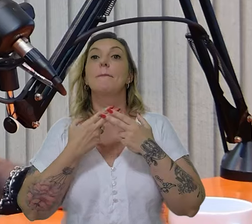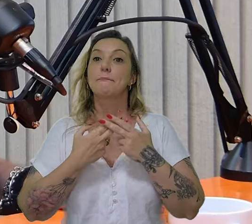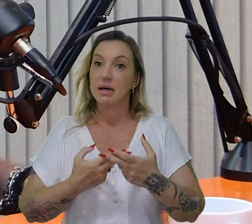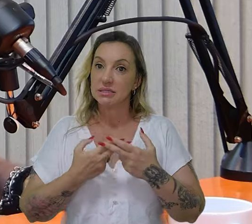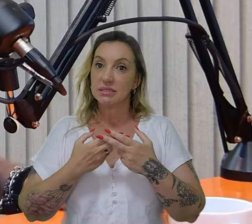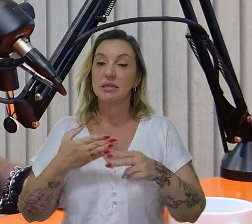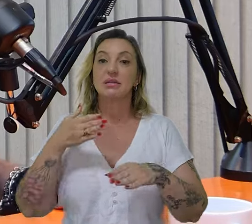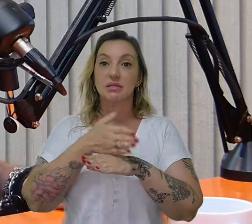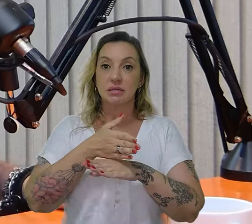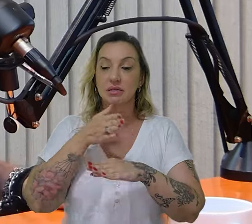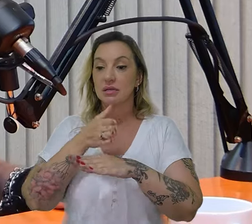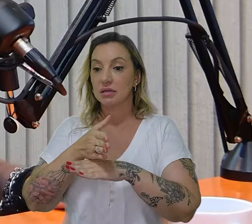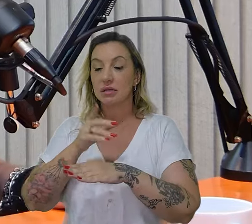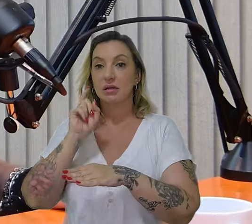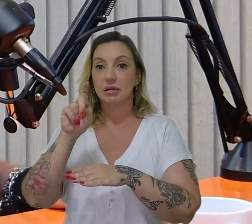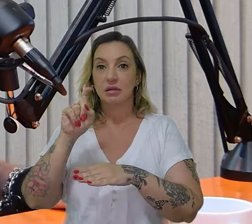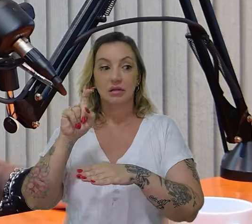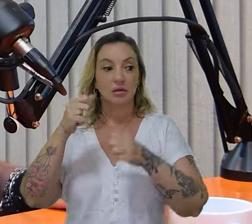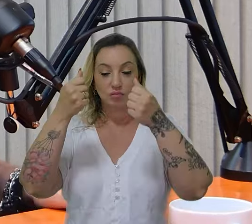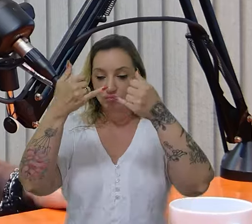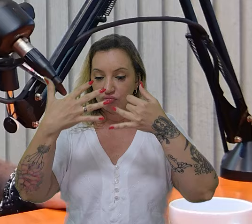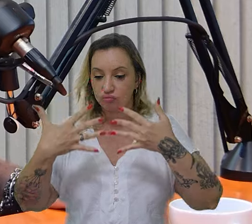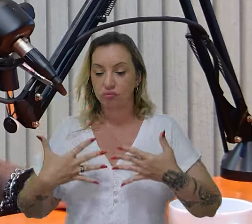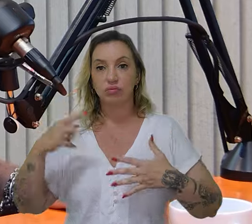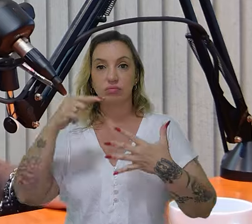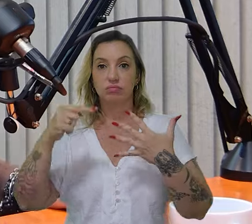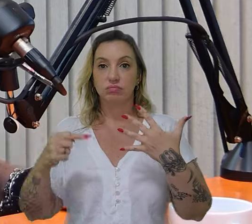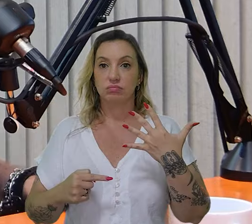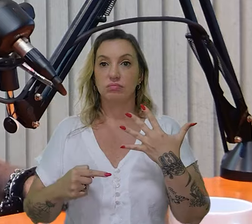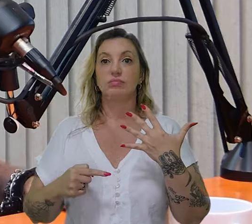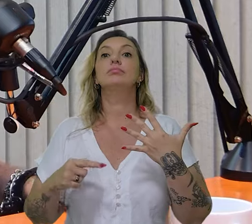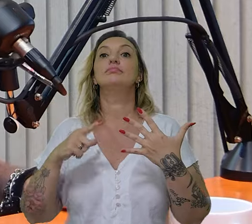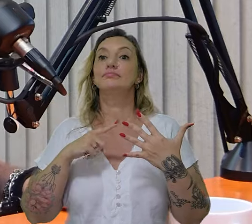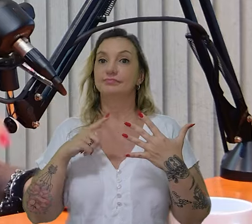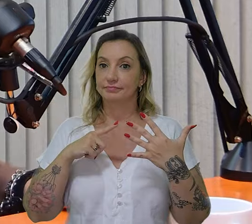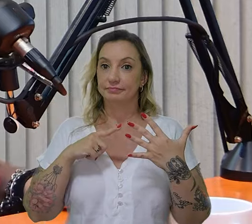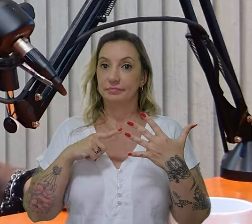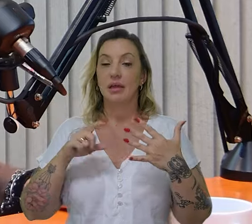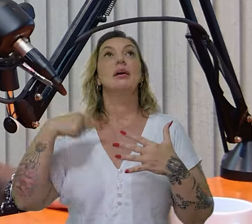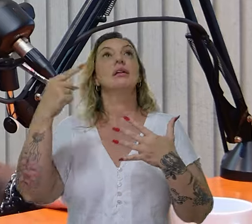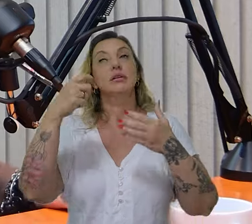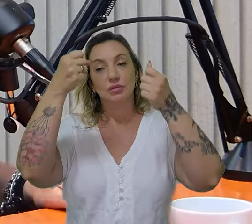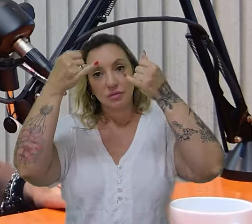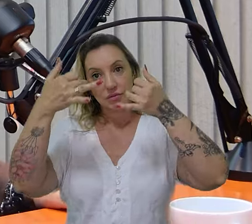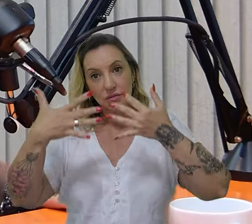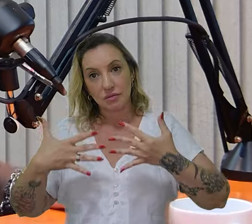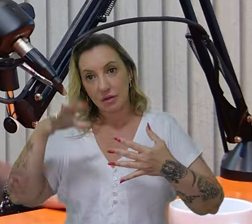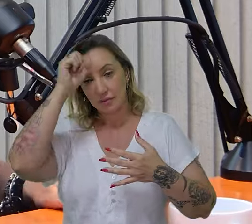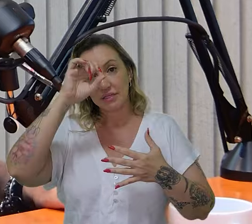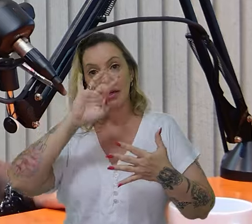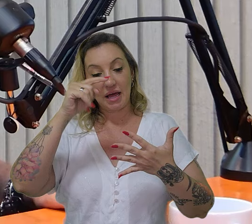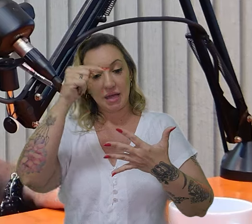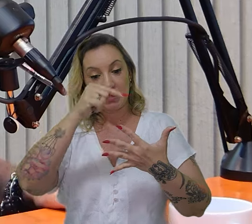entrar lá e aí clicar no programa tem todas as matérias você abre todas as matérias e tem toda a explicação do que você vai aprender em cada